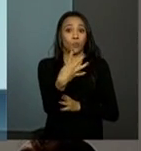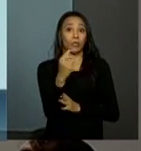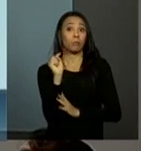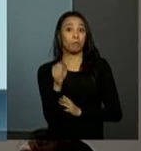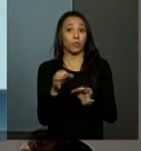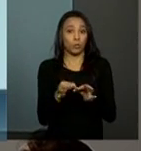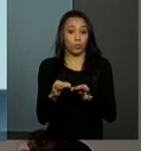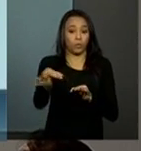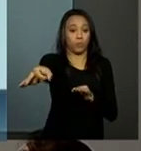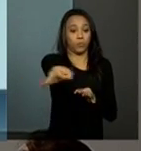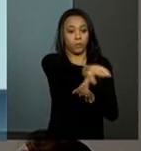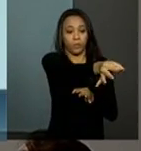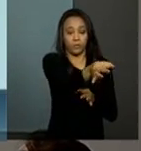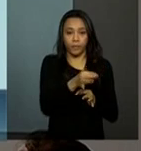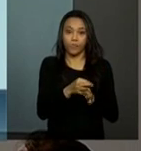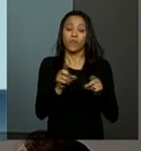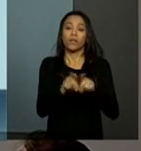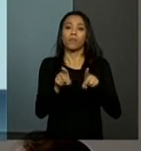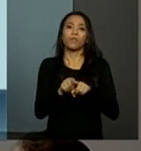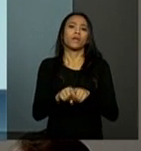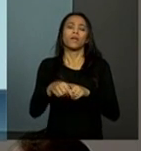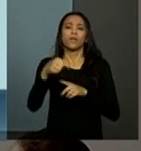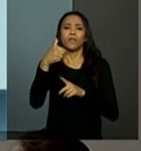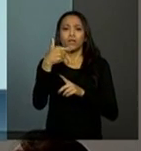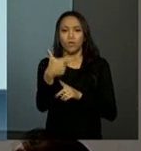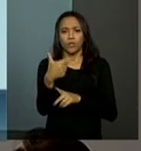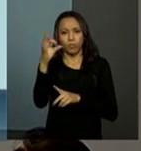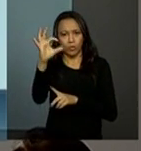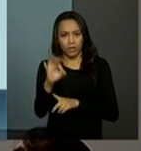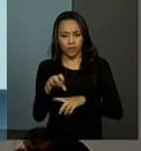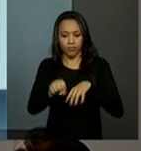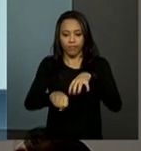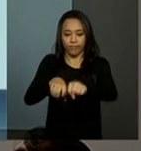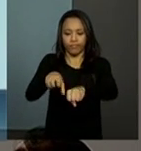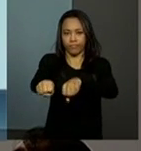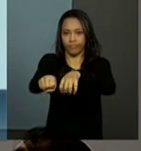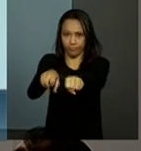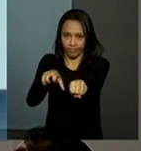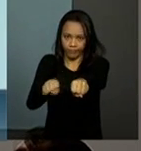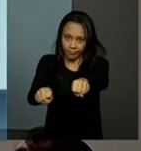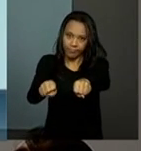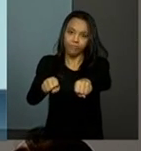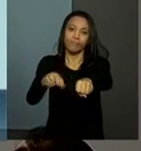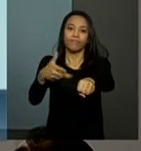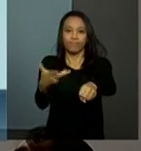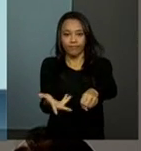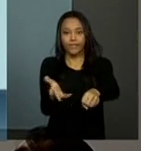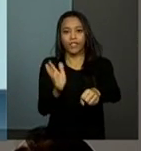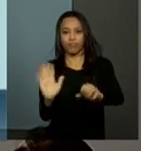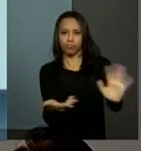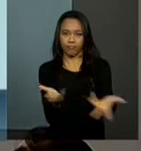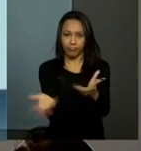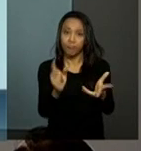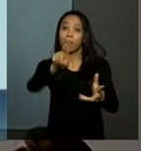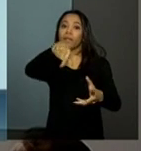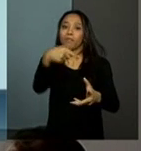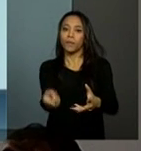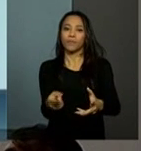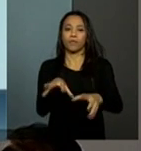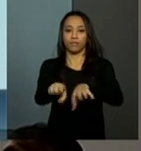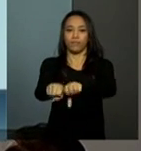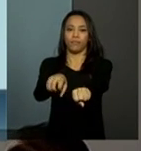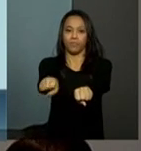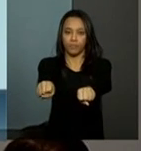24 mil quilômetros, 2% devido ao mosaico de ocupações que se tornaram a vegetação secundária. E, óbvio, a